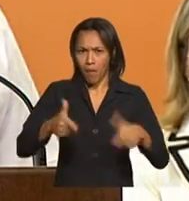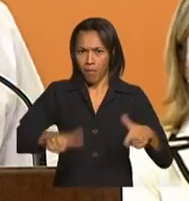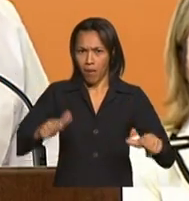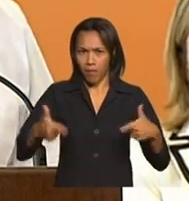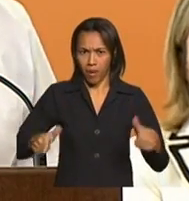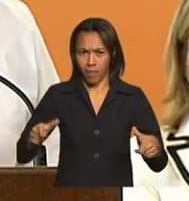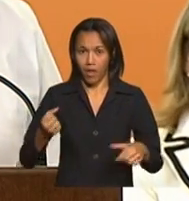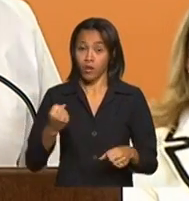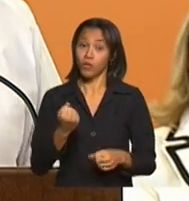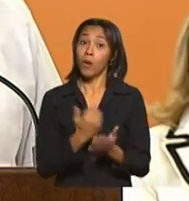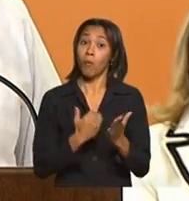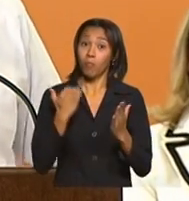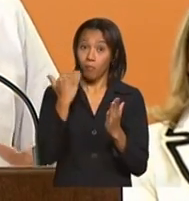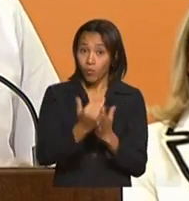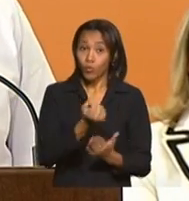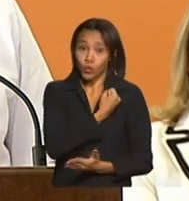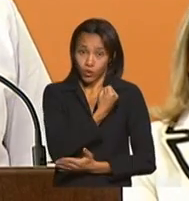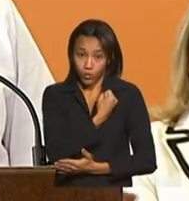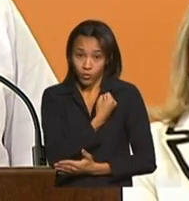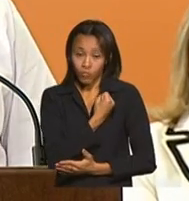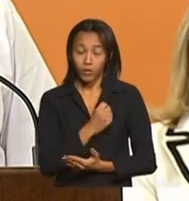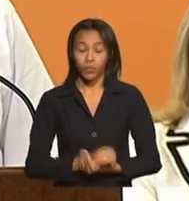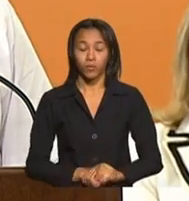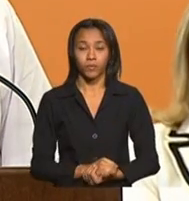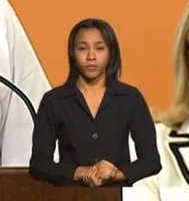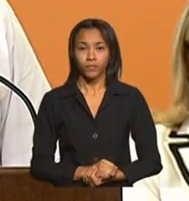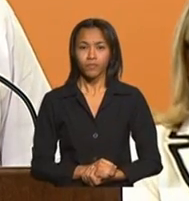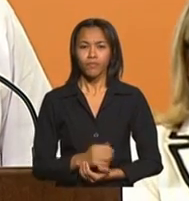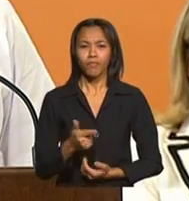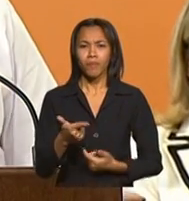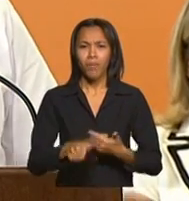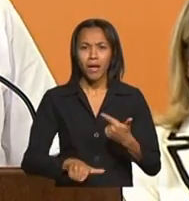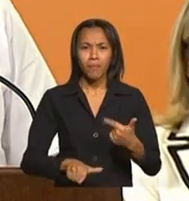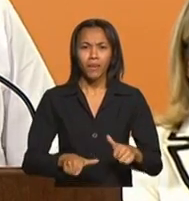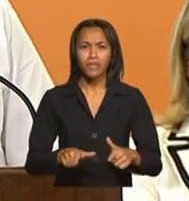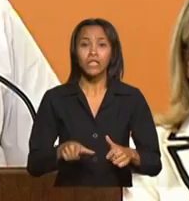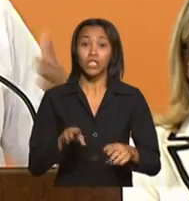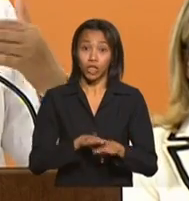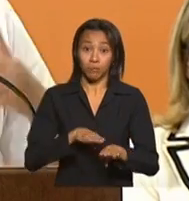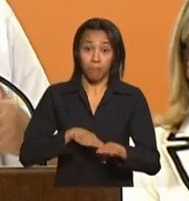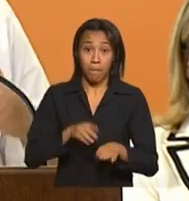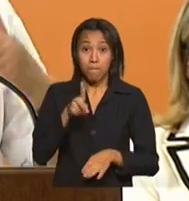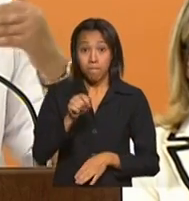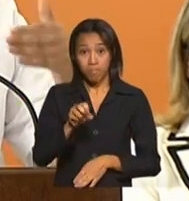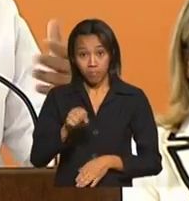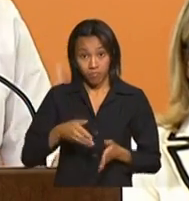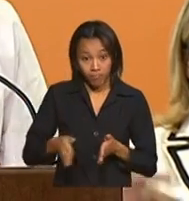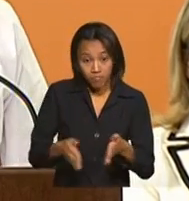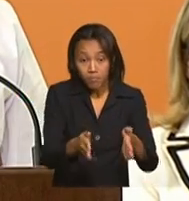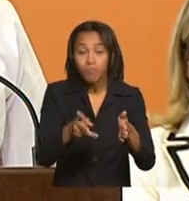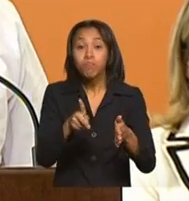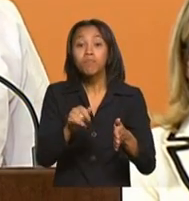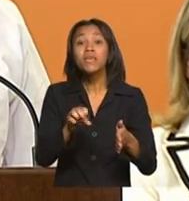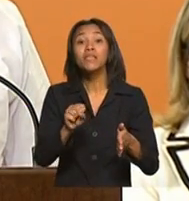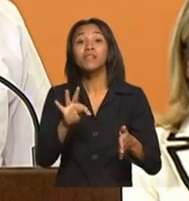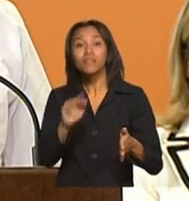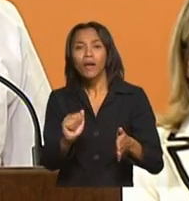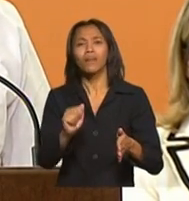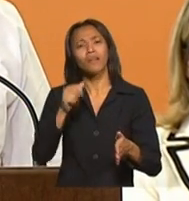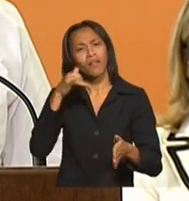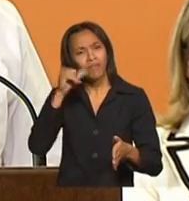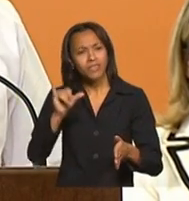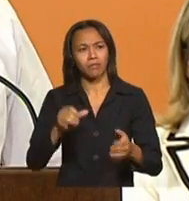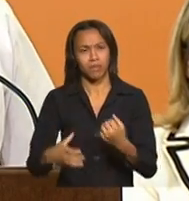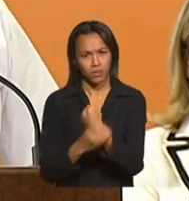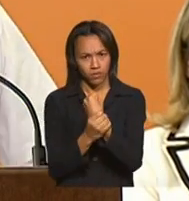o número de rodovias com duplicação de pista, porque isso torna as estradas